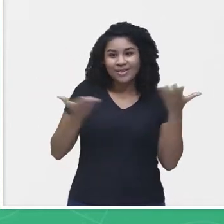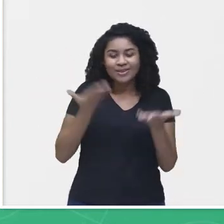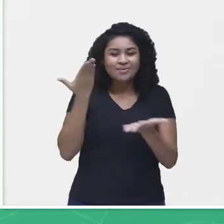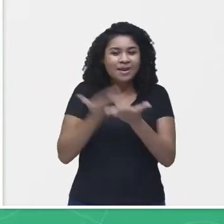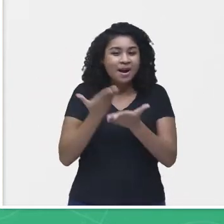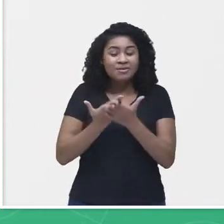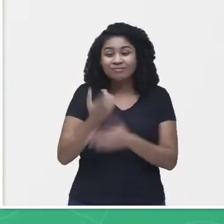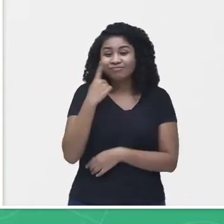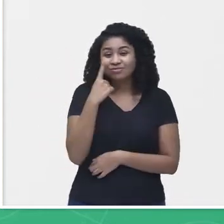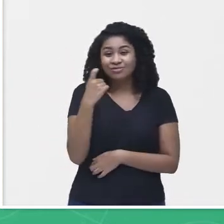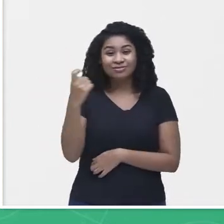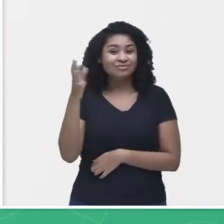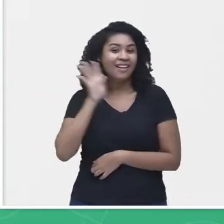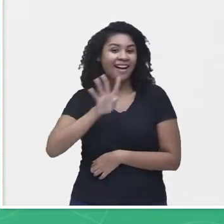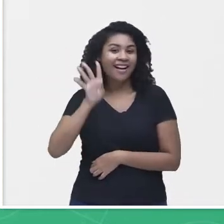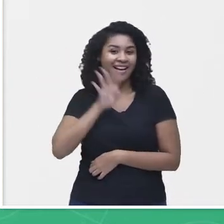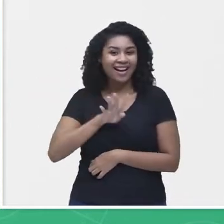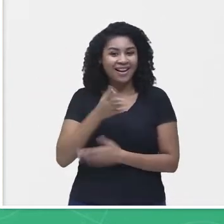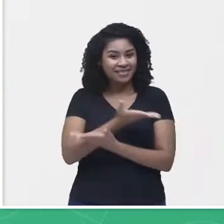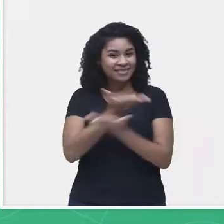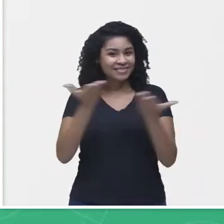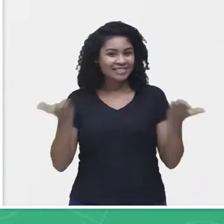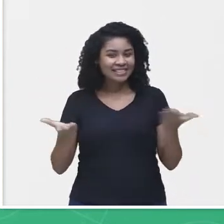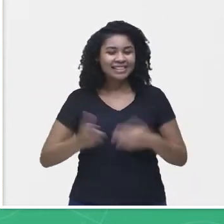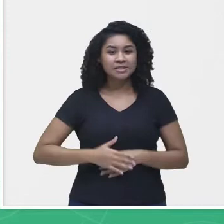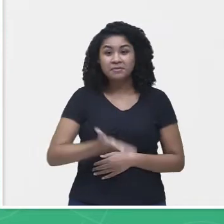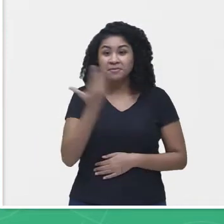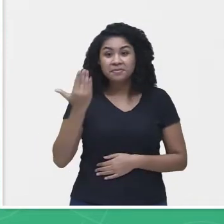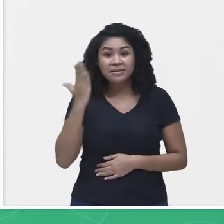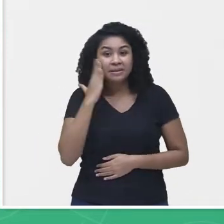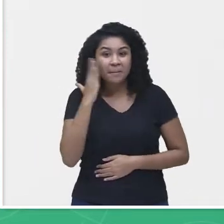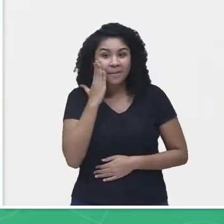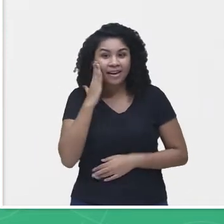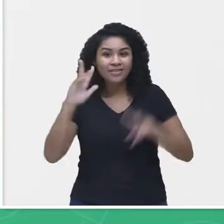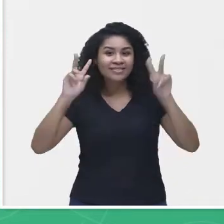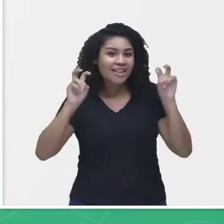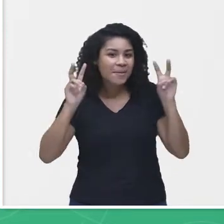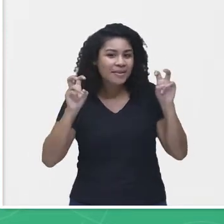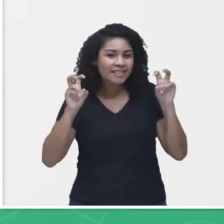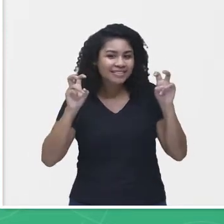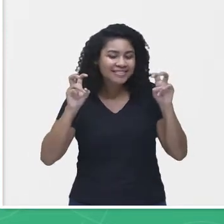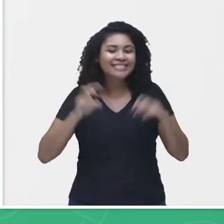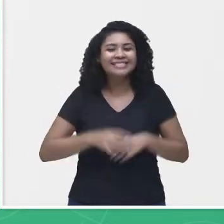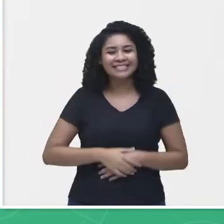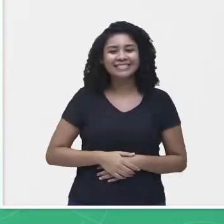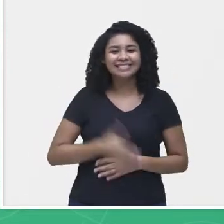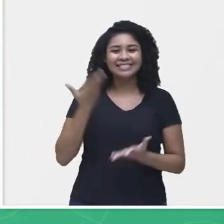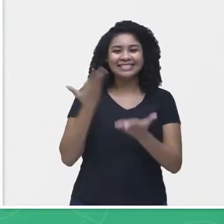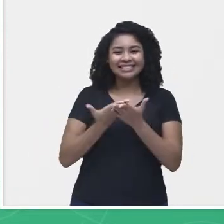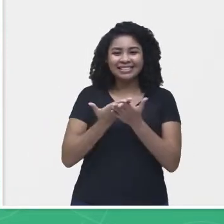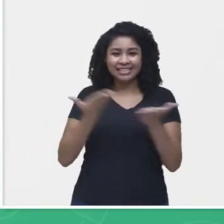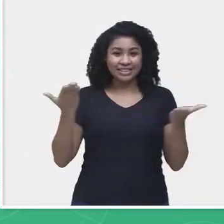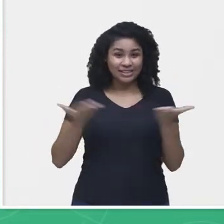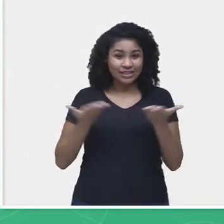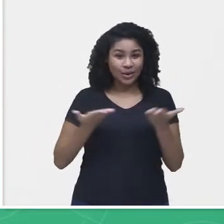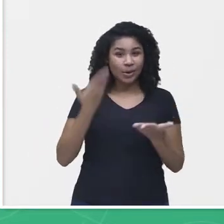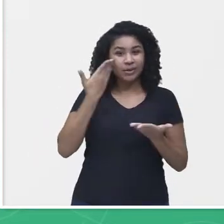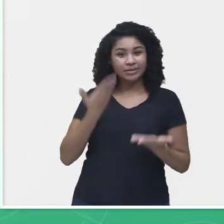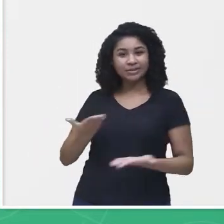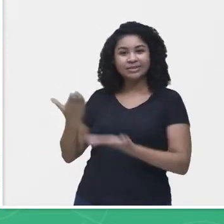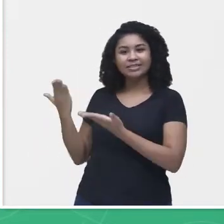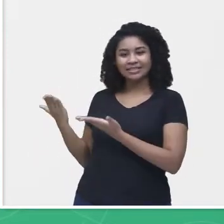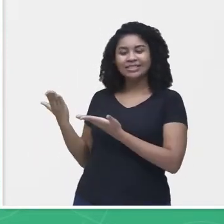super legal para vocês. Vamos ver qual é o assunto da nossa aula de hoje? Então, na nossa aula de hoje, nós